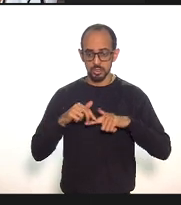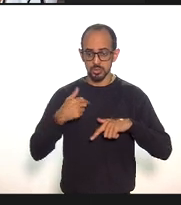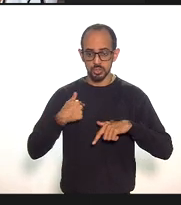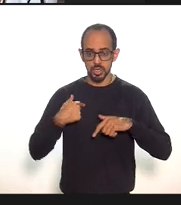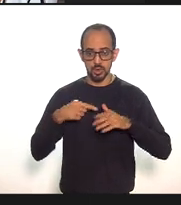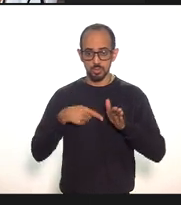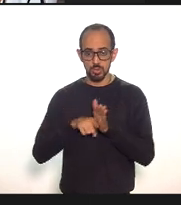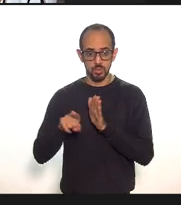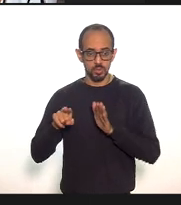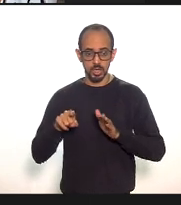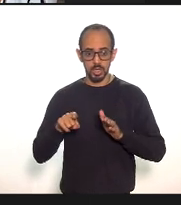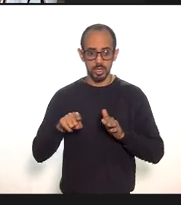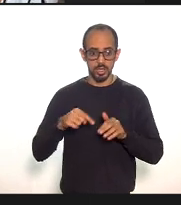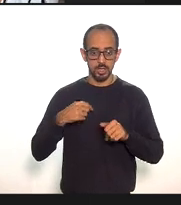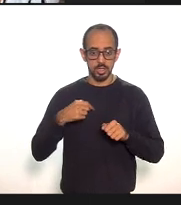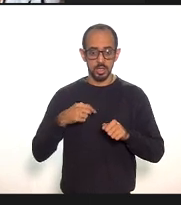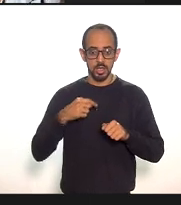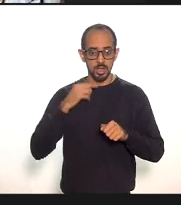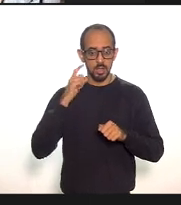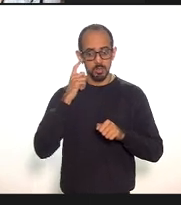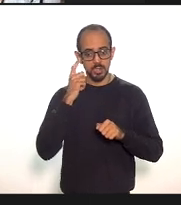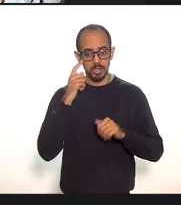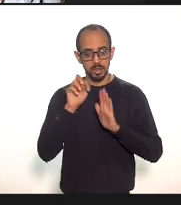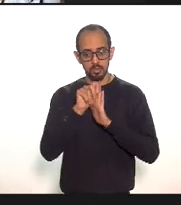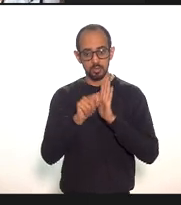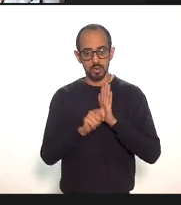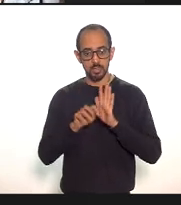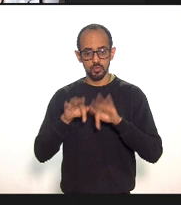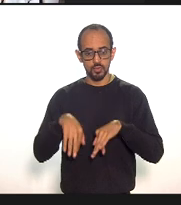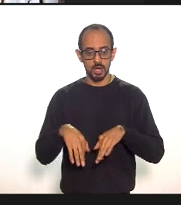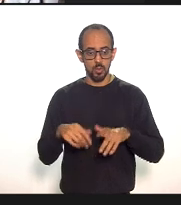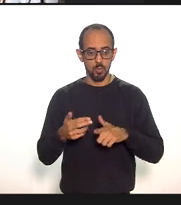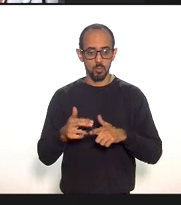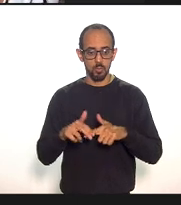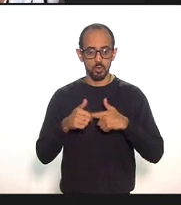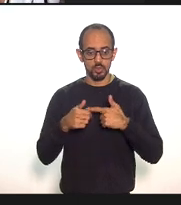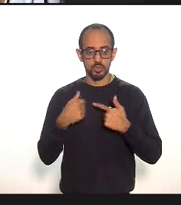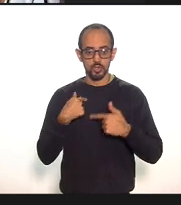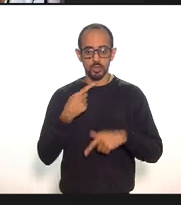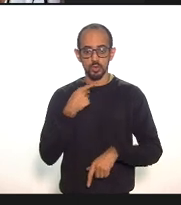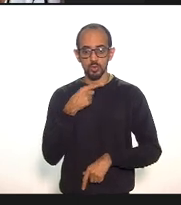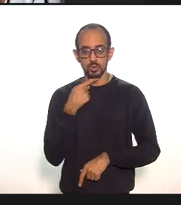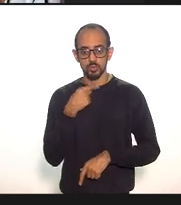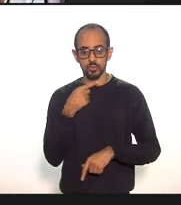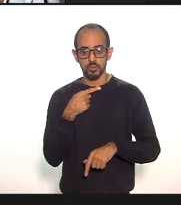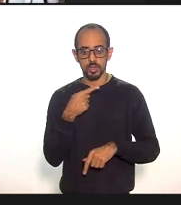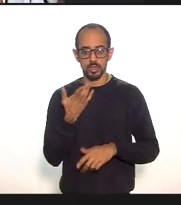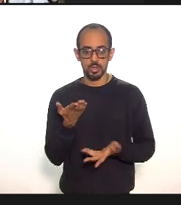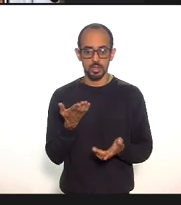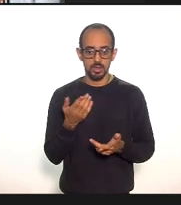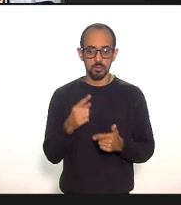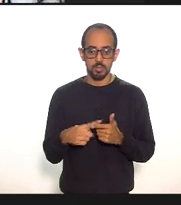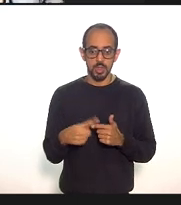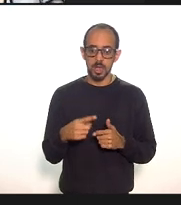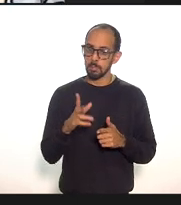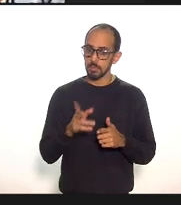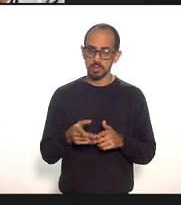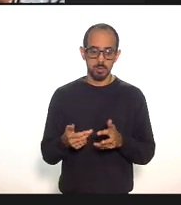onde eu tinha entendido, presidente, estava indo para a redação final. Então, por isso que gerou essa dúvida comigo, porque é a mesma coisa que a gente já tinha conversado lá